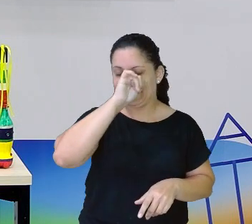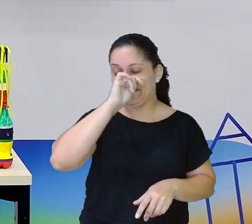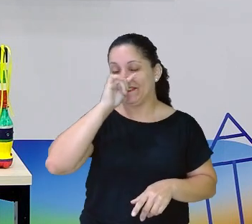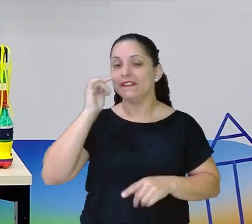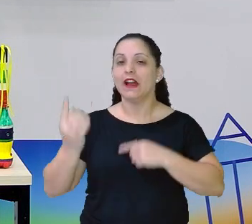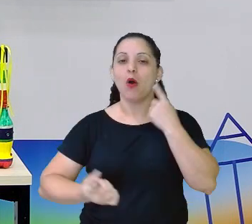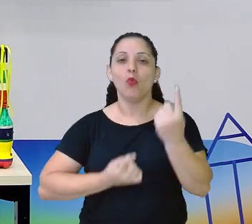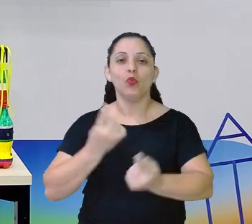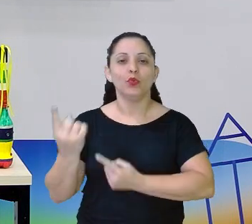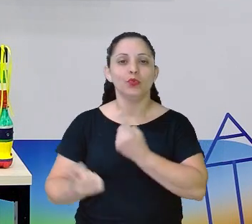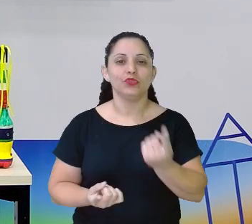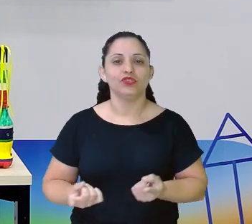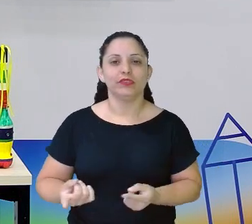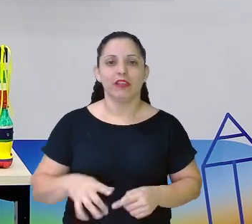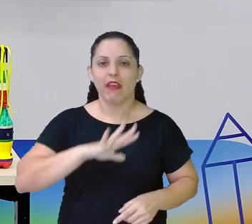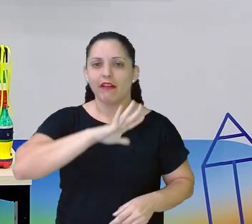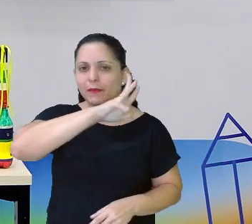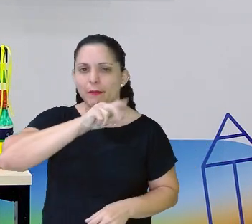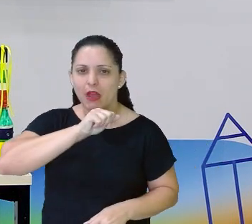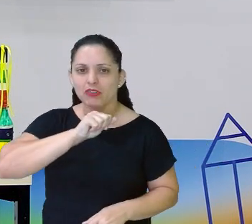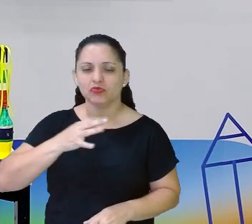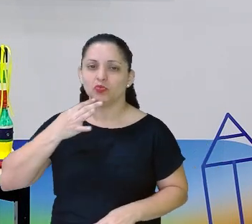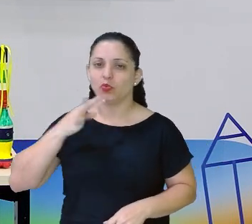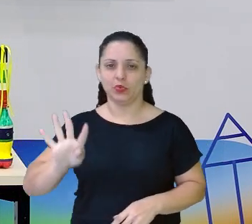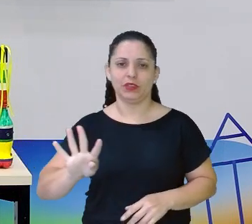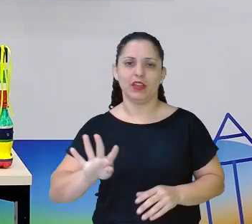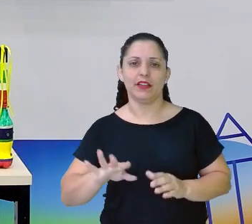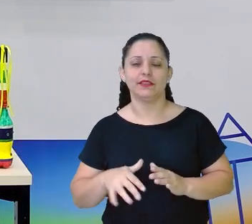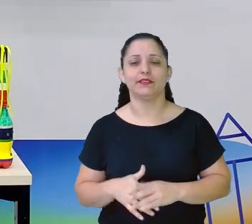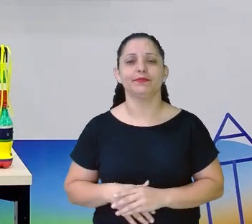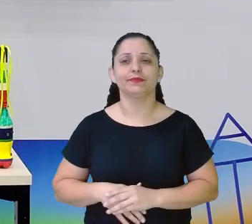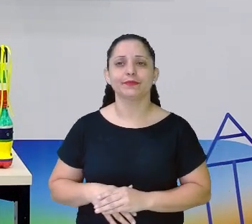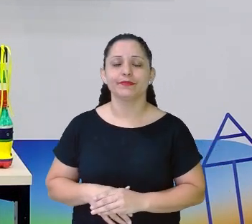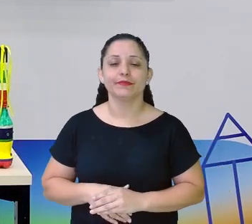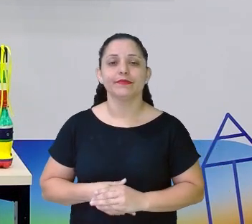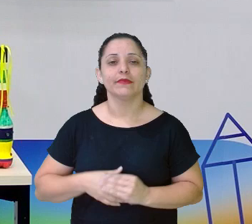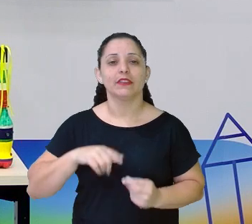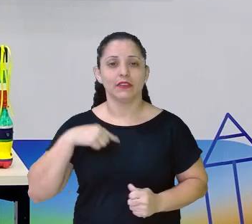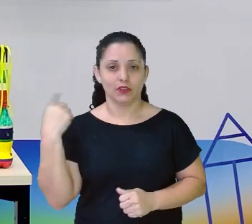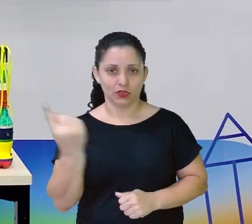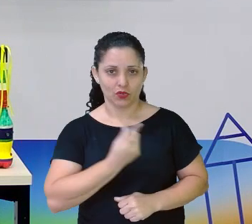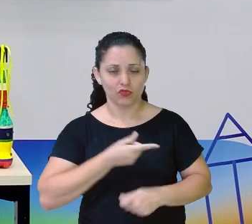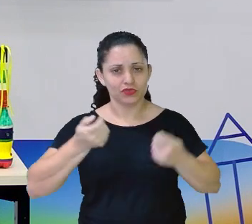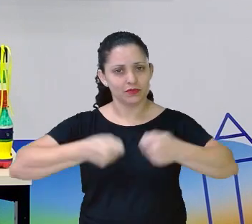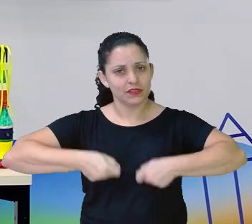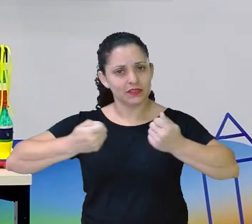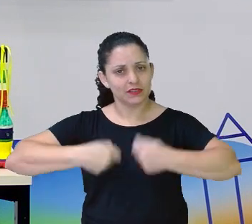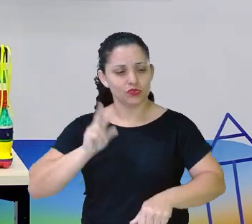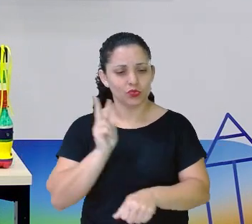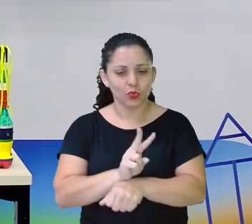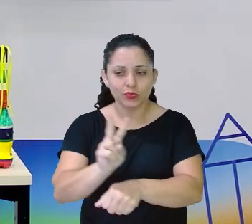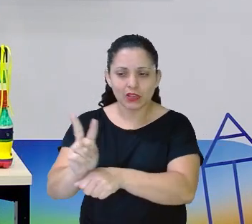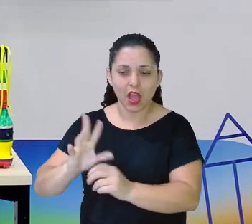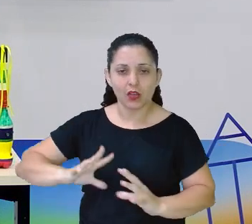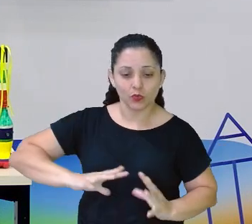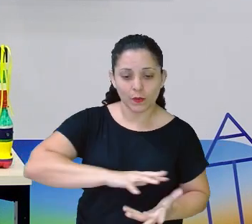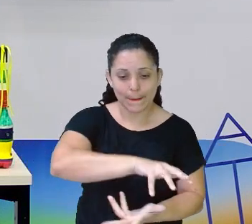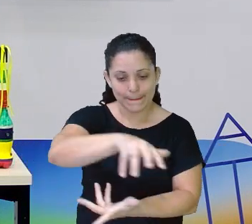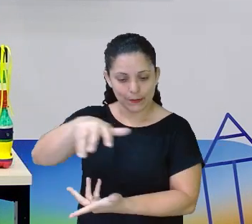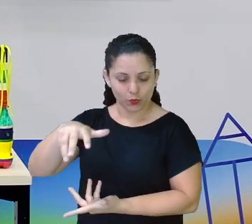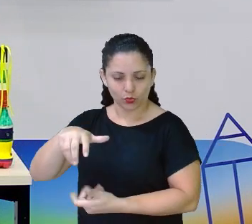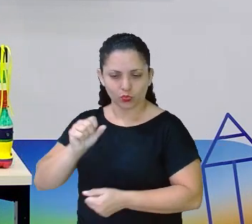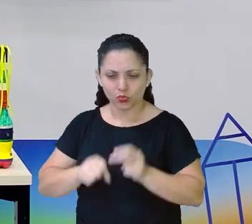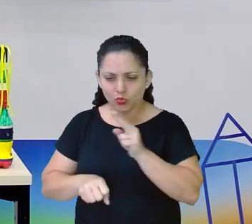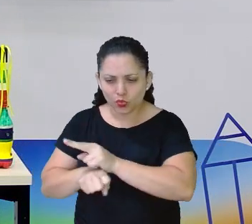conheci, outros estão em processo de extinção. Ou seja, a gente precisa cuidar do nosso planeta. A gente precisa